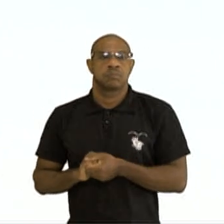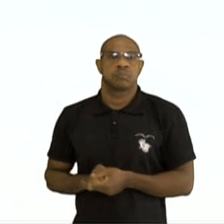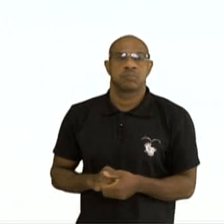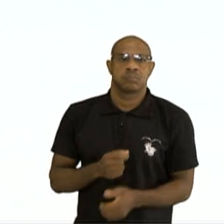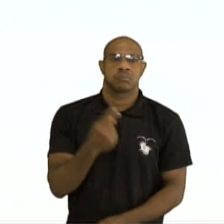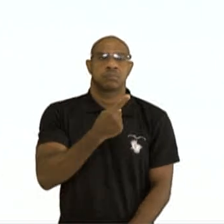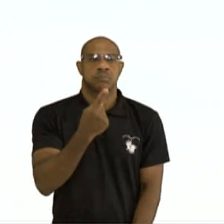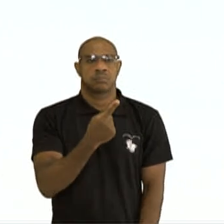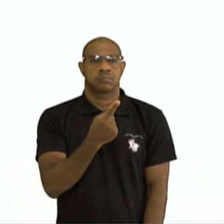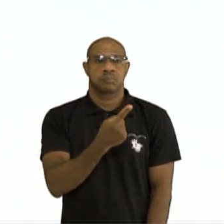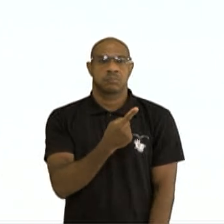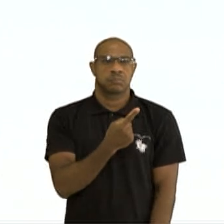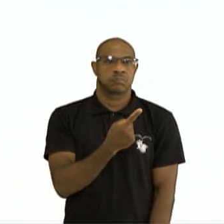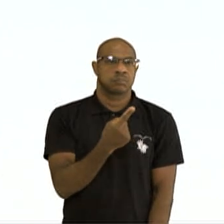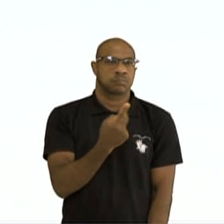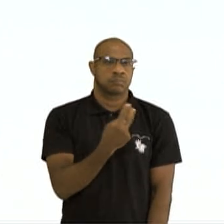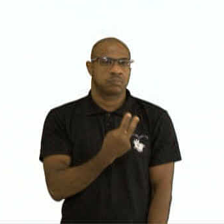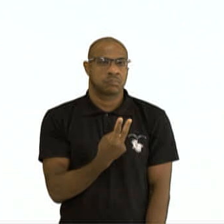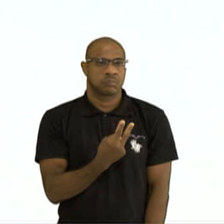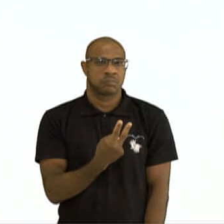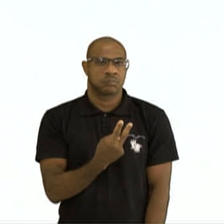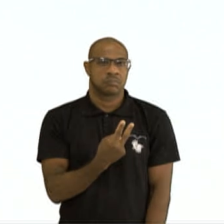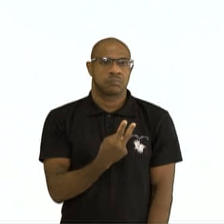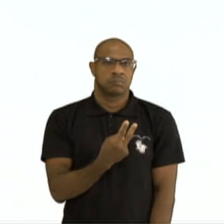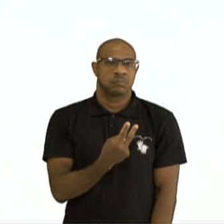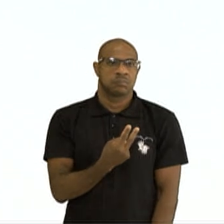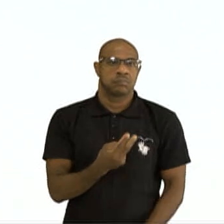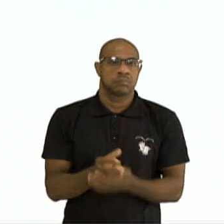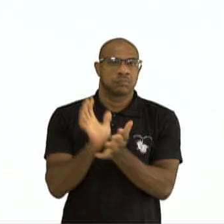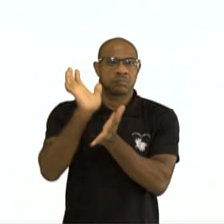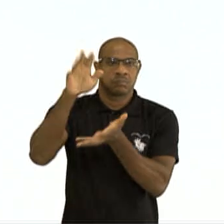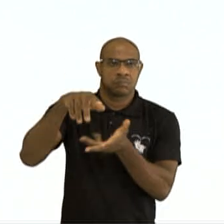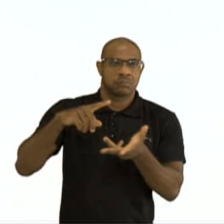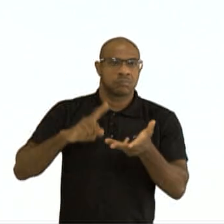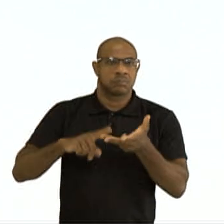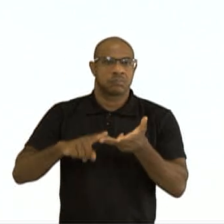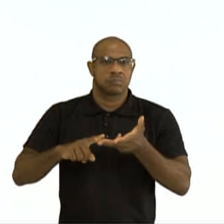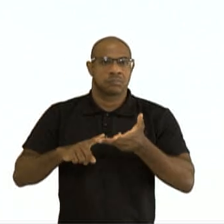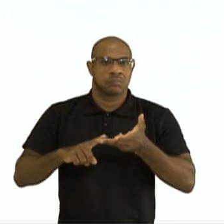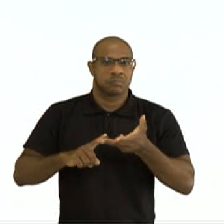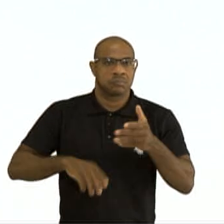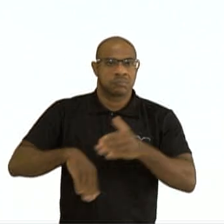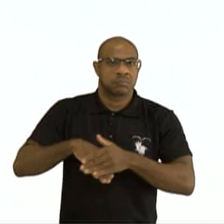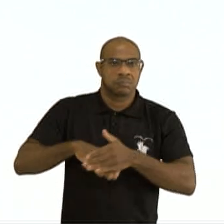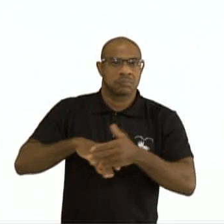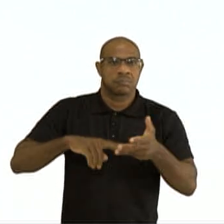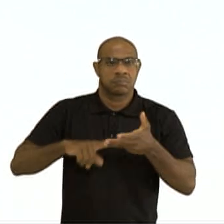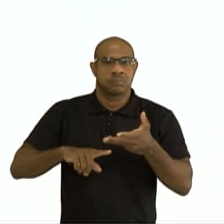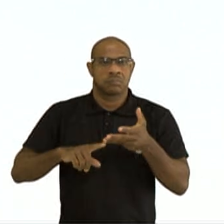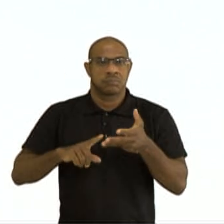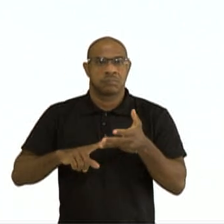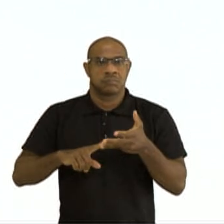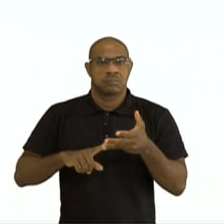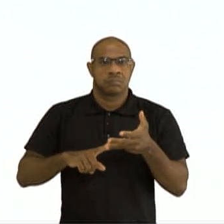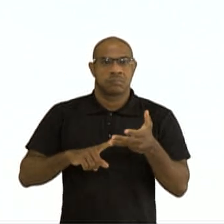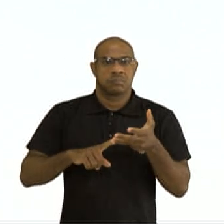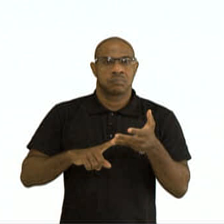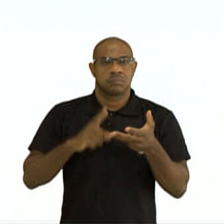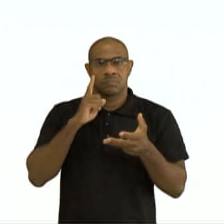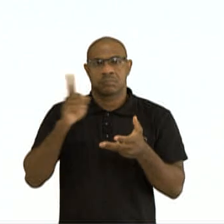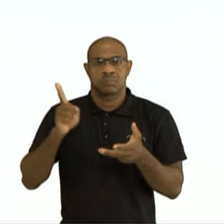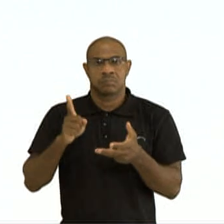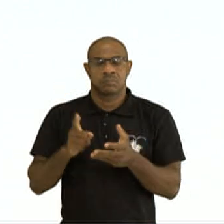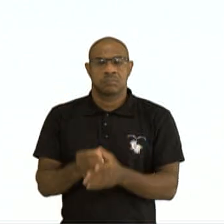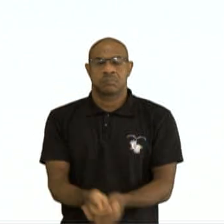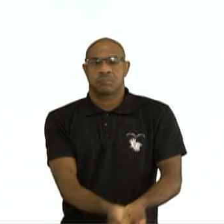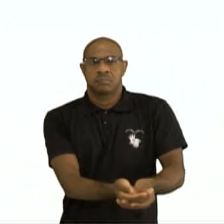Skydiving, scuba diving, basketball, soccer, snowboarding and